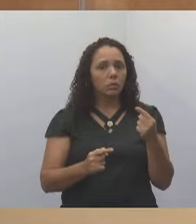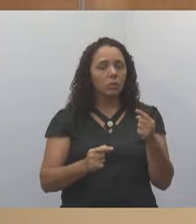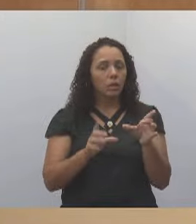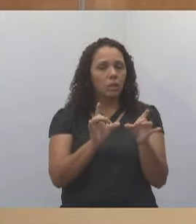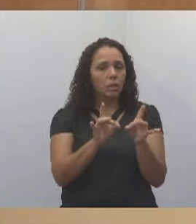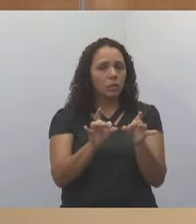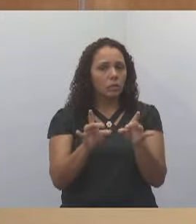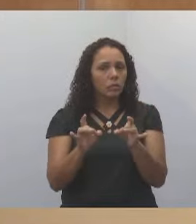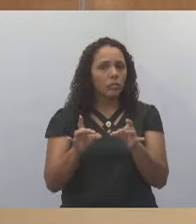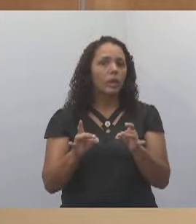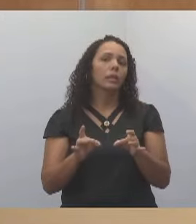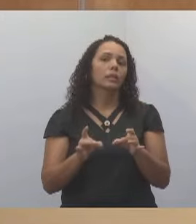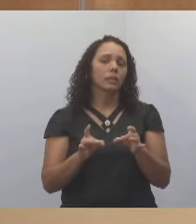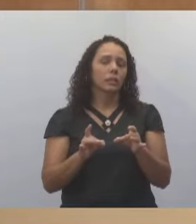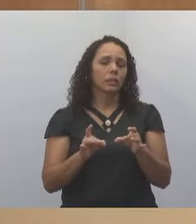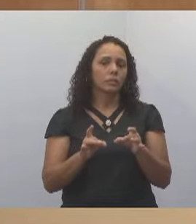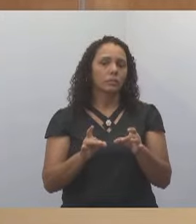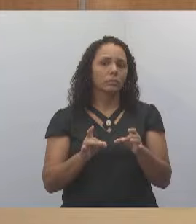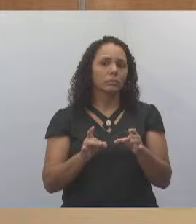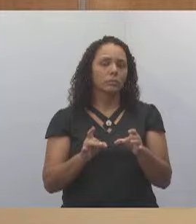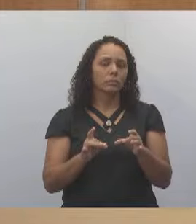venda desses equipamentos.